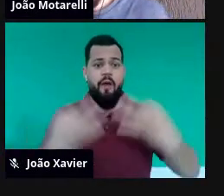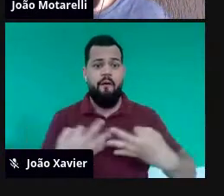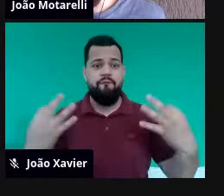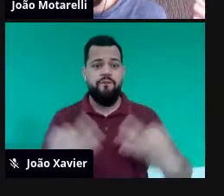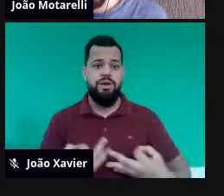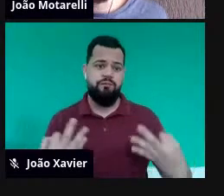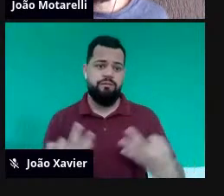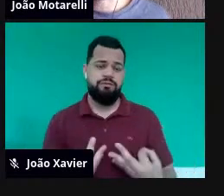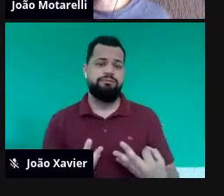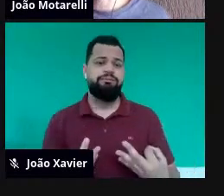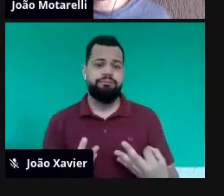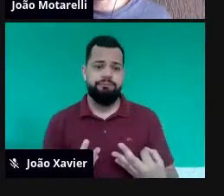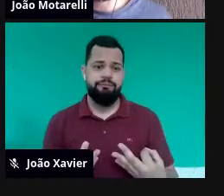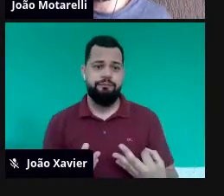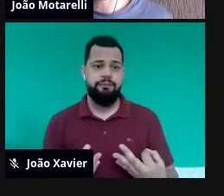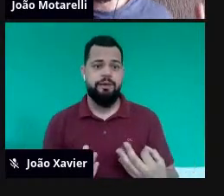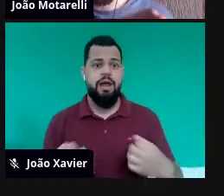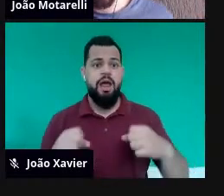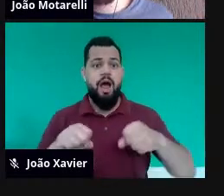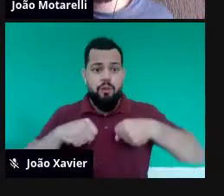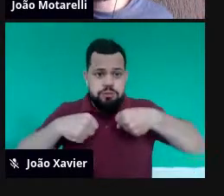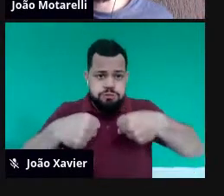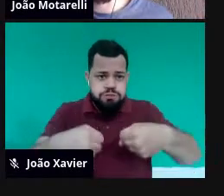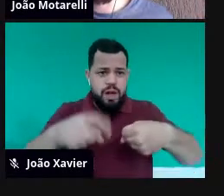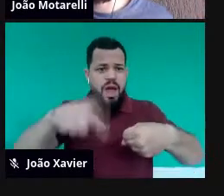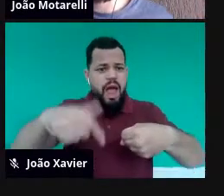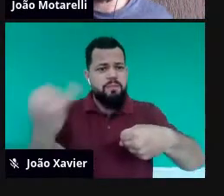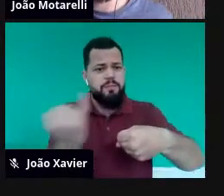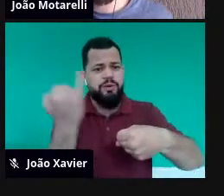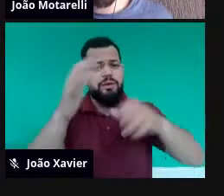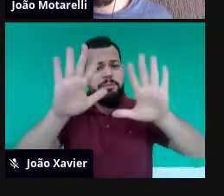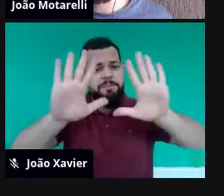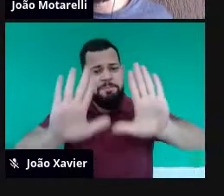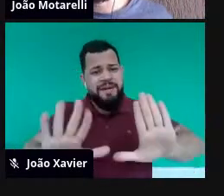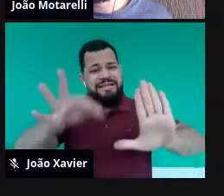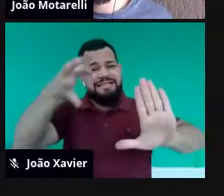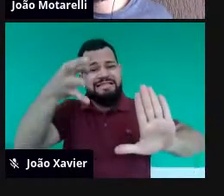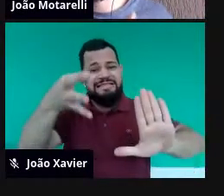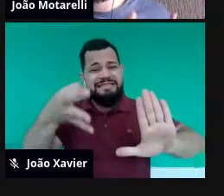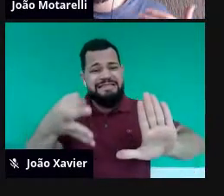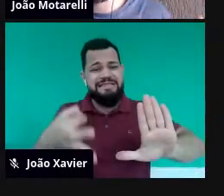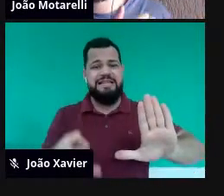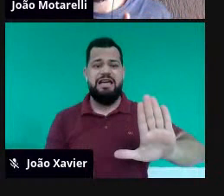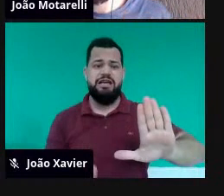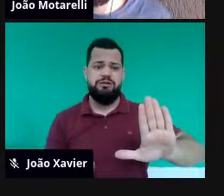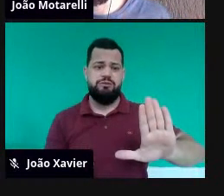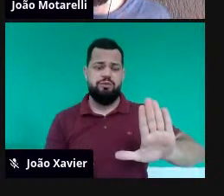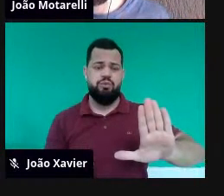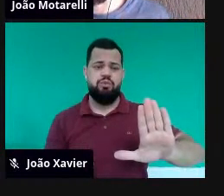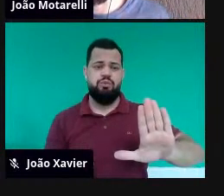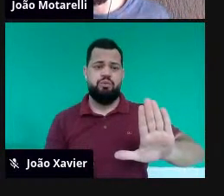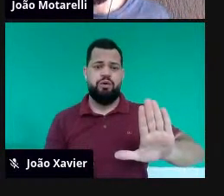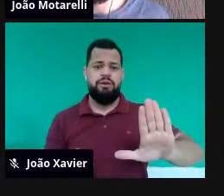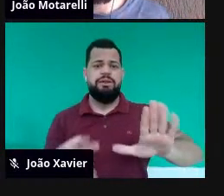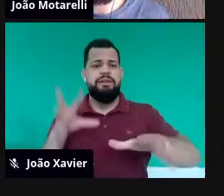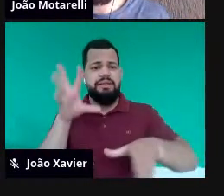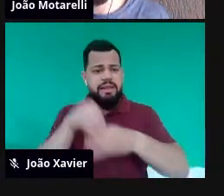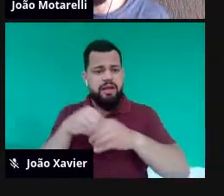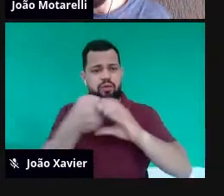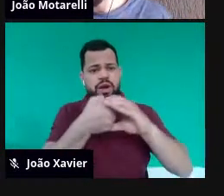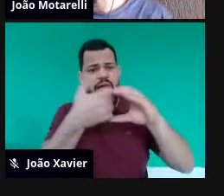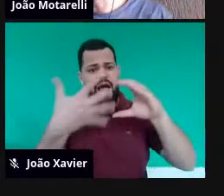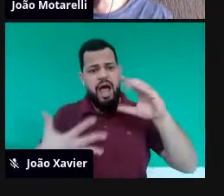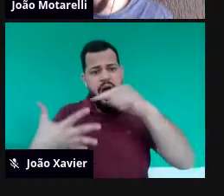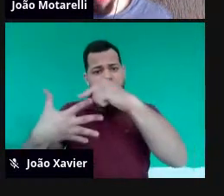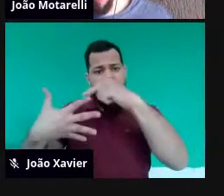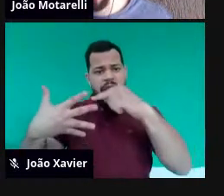Então, esforço é importante, mas o esforço correto é importante, no momento certo, dentro de uma característica certa. O